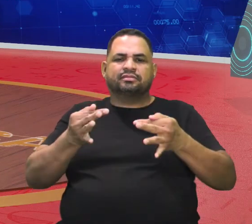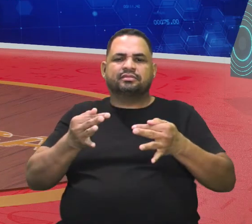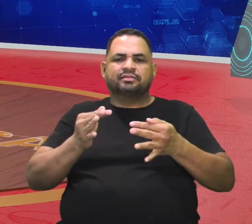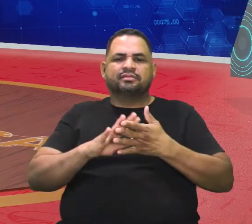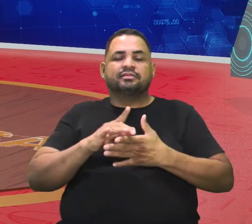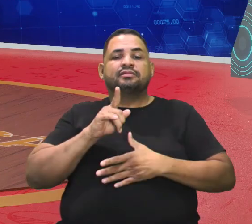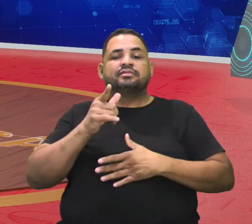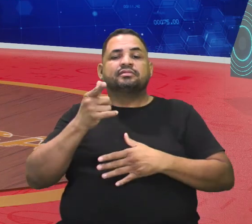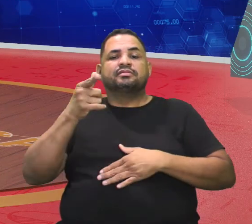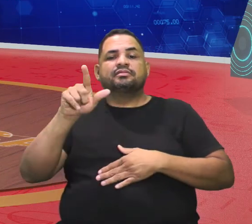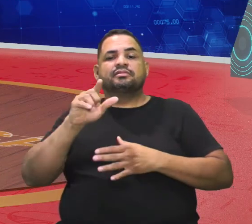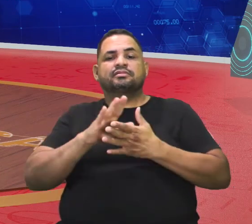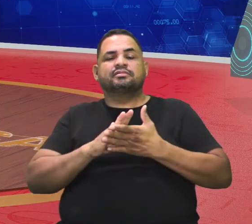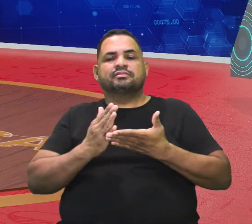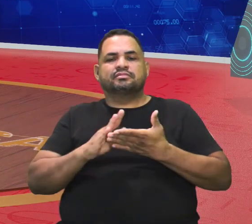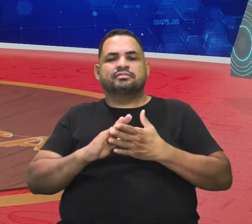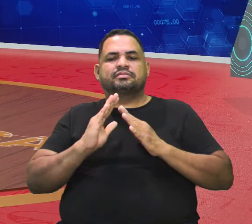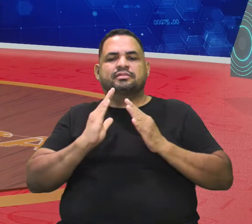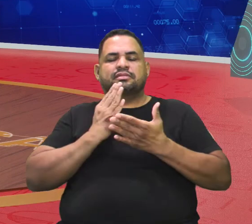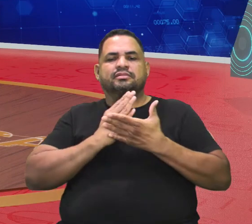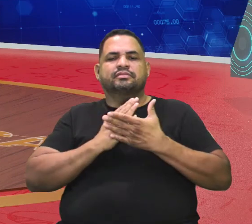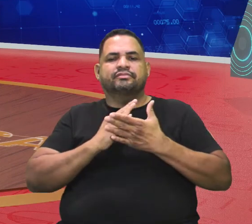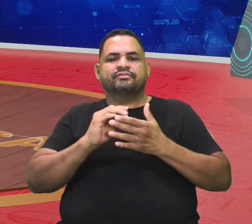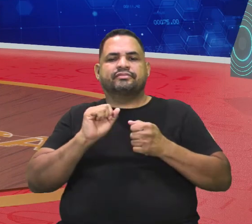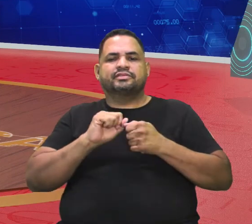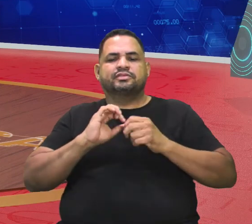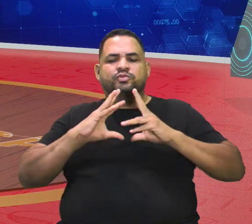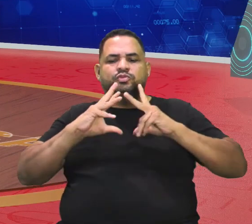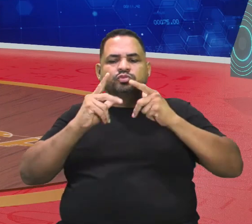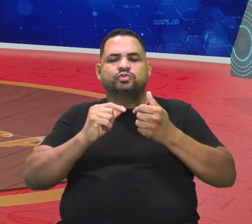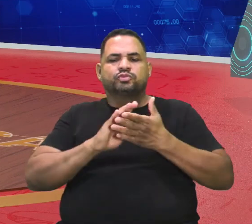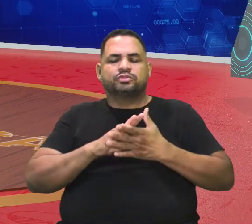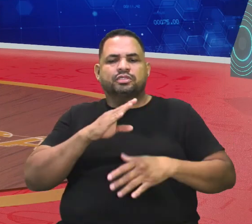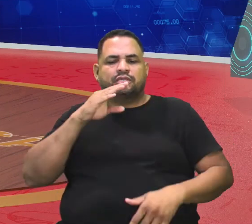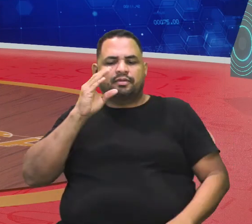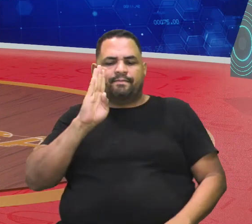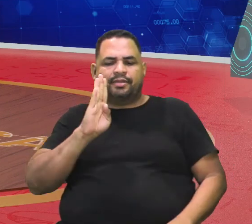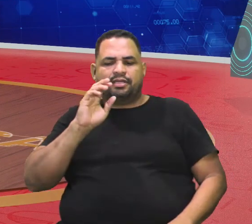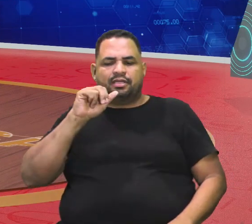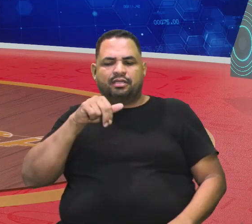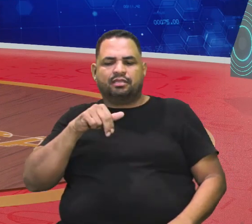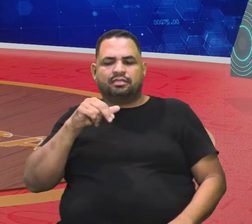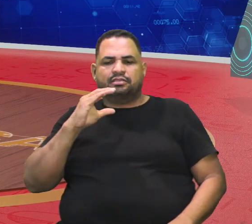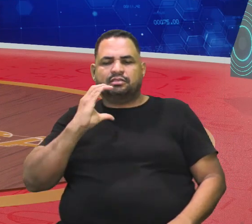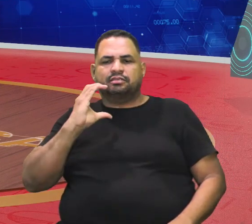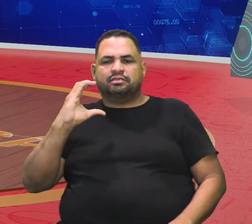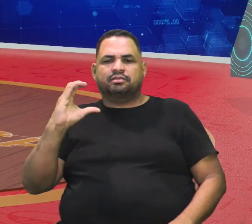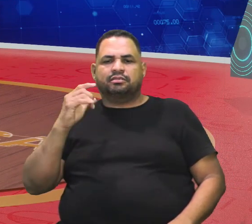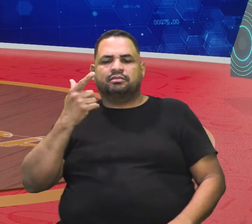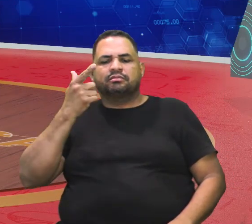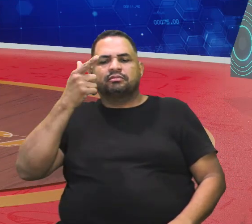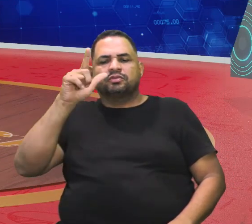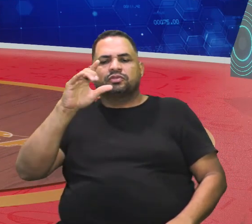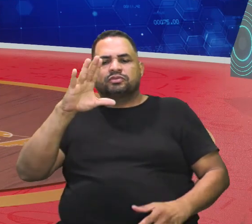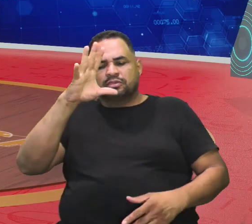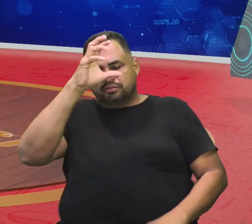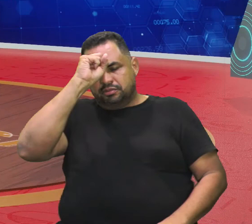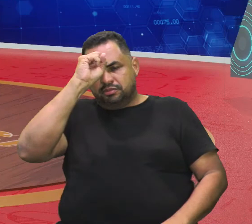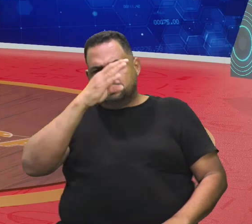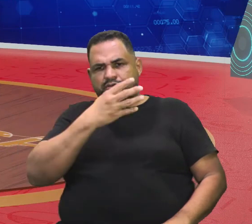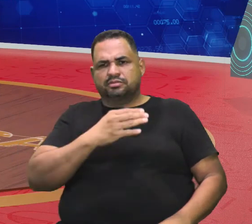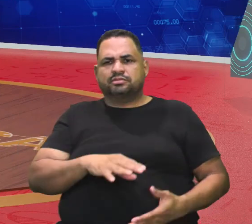no final vocês consigam cumprir tudo que a BNCC pede e consigam absorver pelo